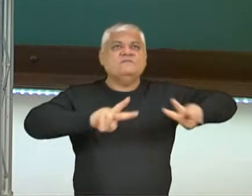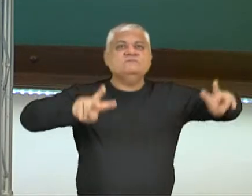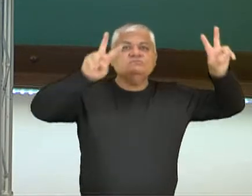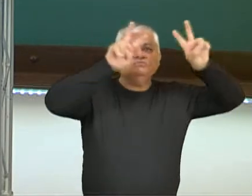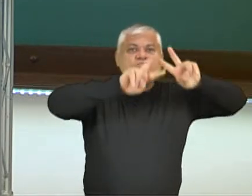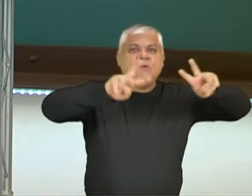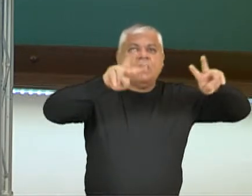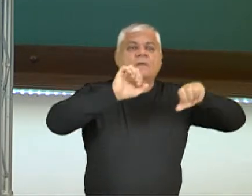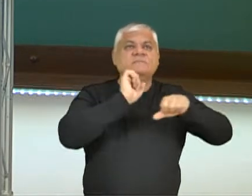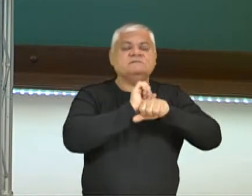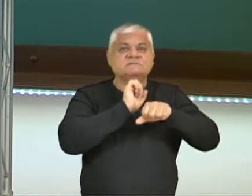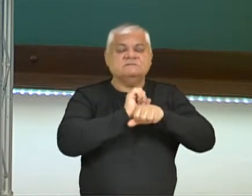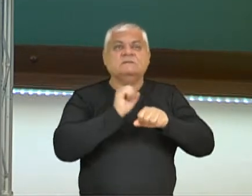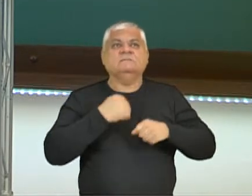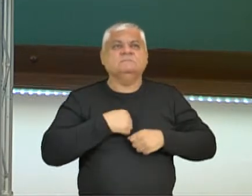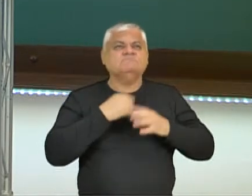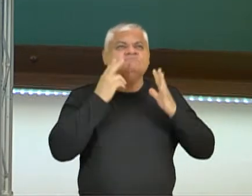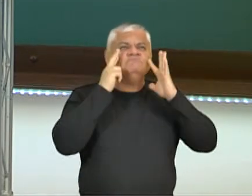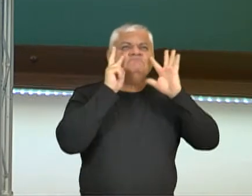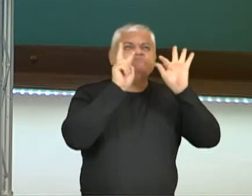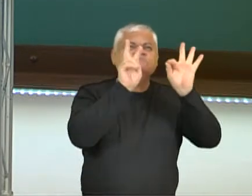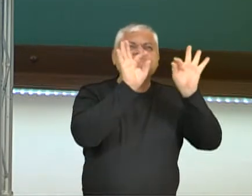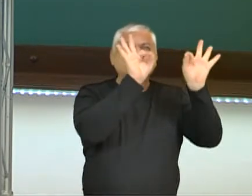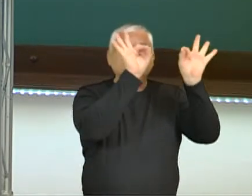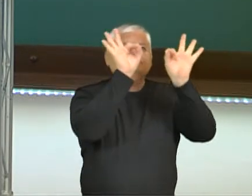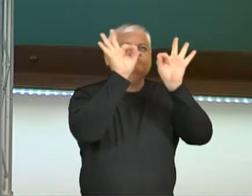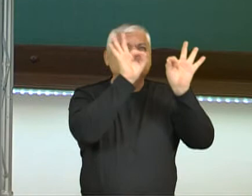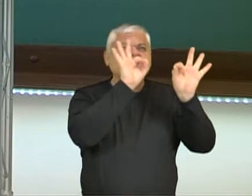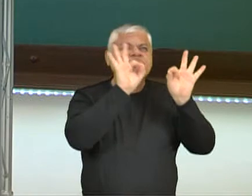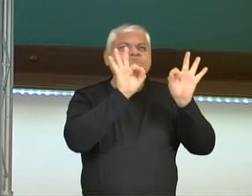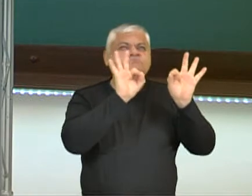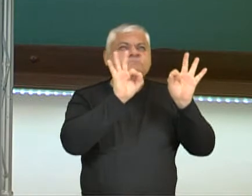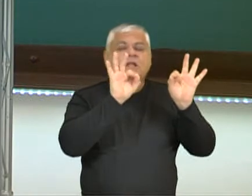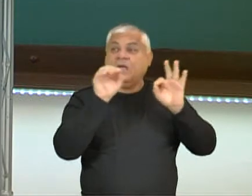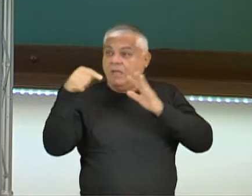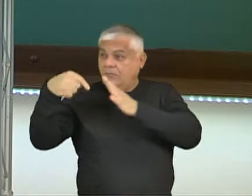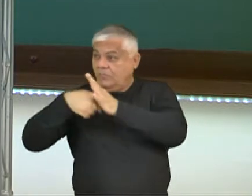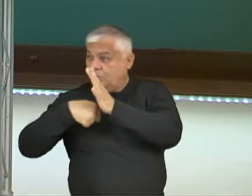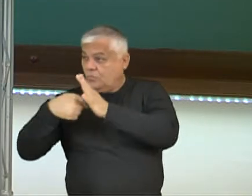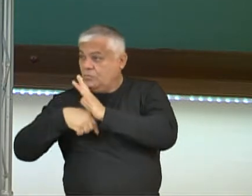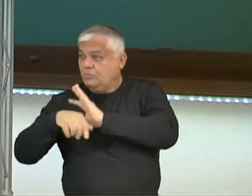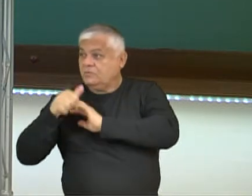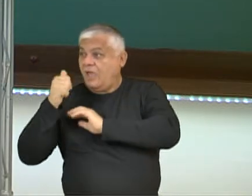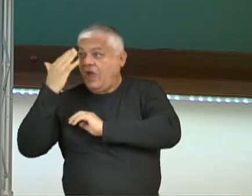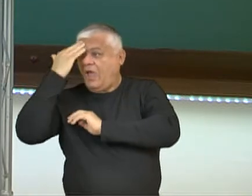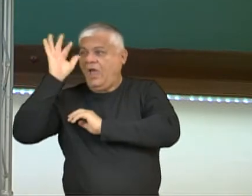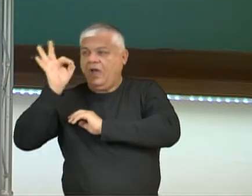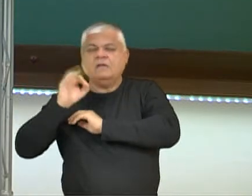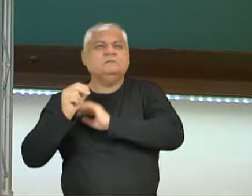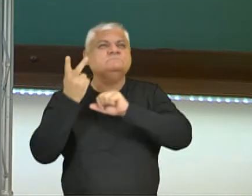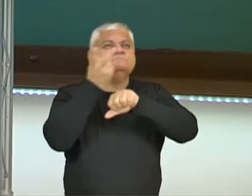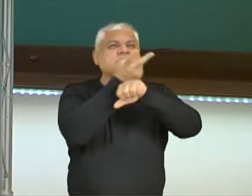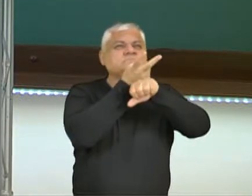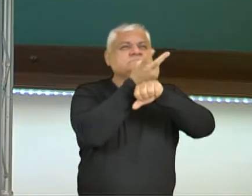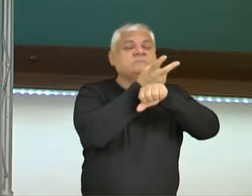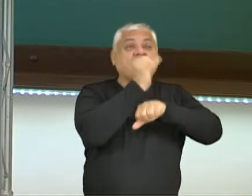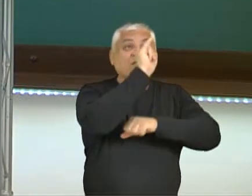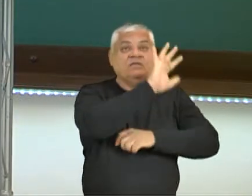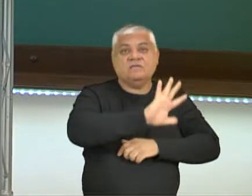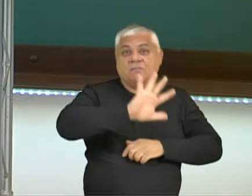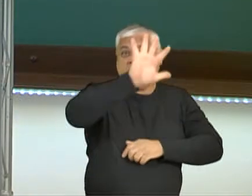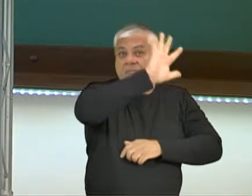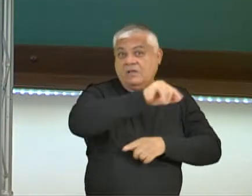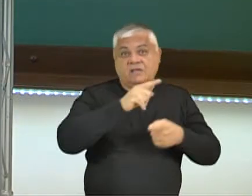tem que parar os nossos olhos e nos ater principalmente ao que está sendo pedido no caso de uma pergunta. Isso vale para uma imagem, vale para